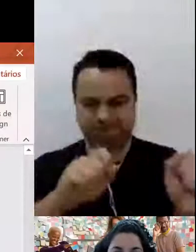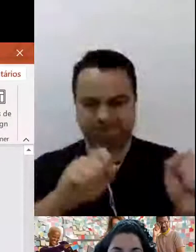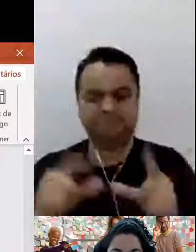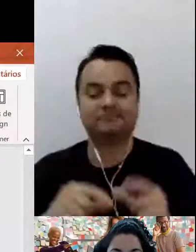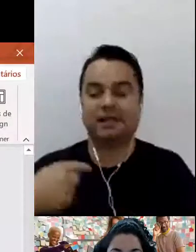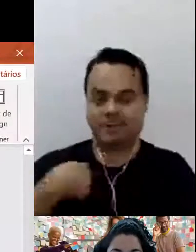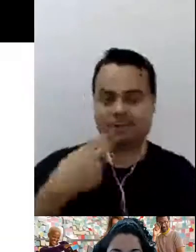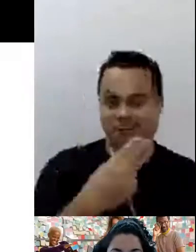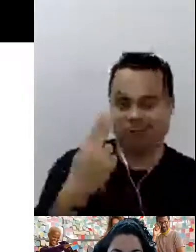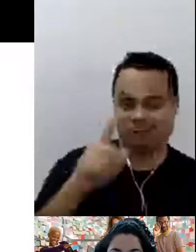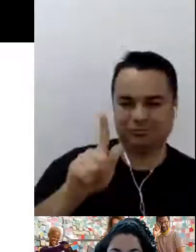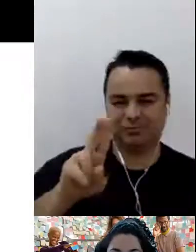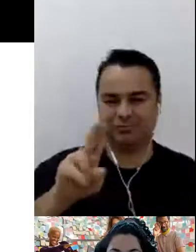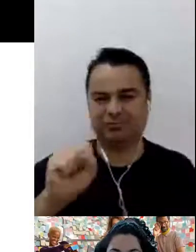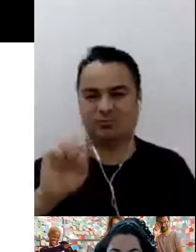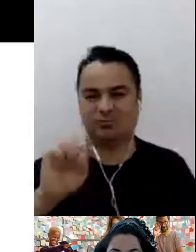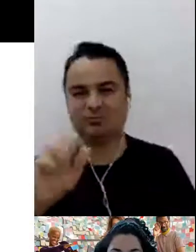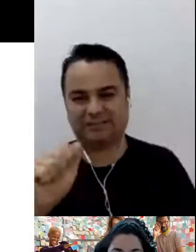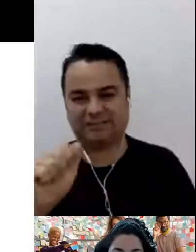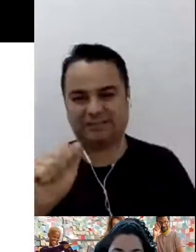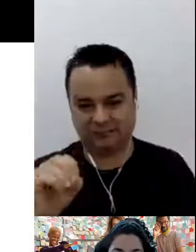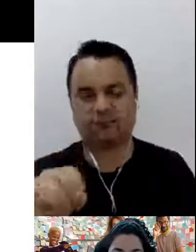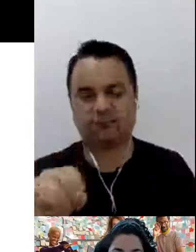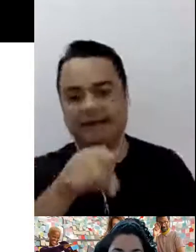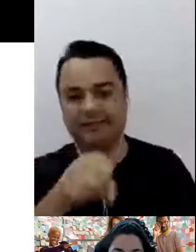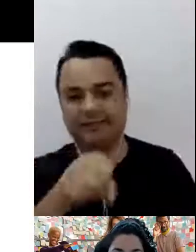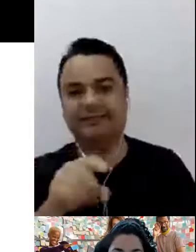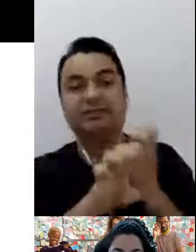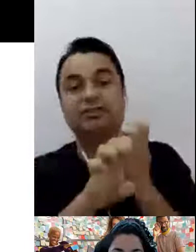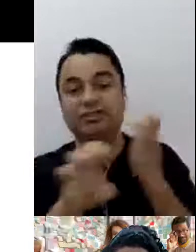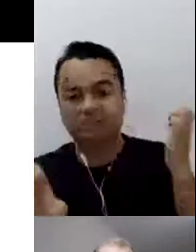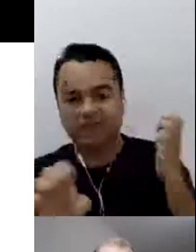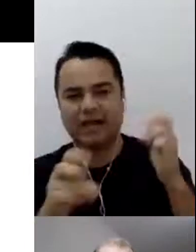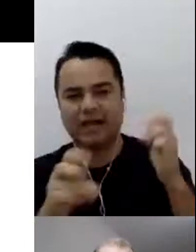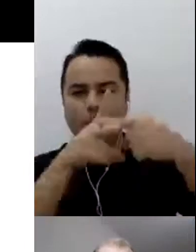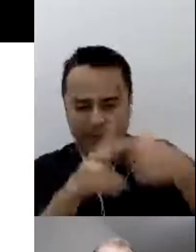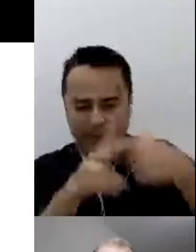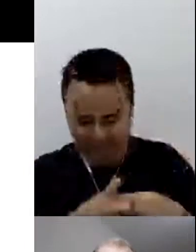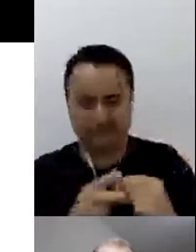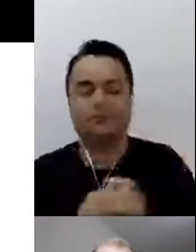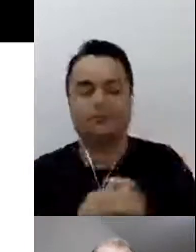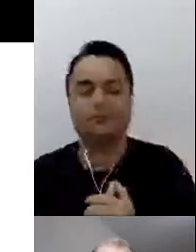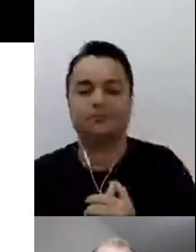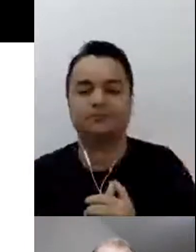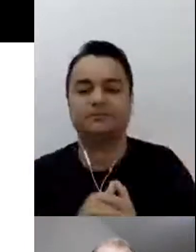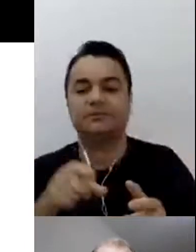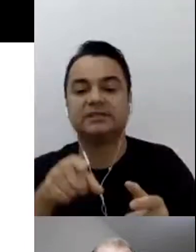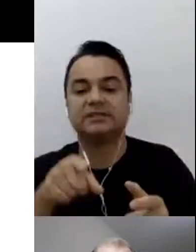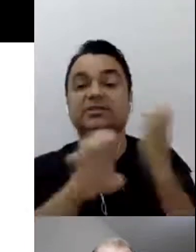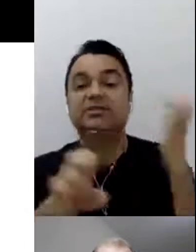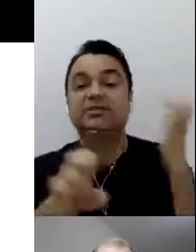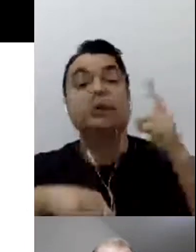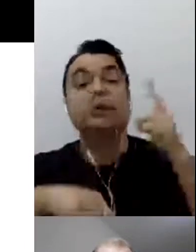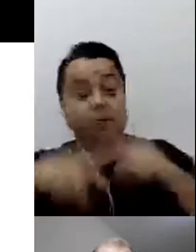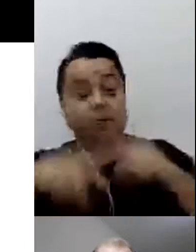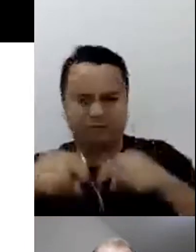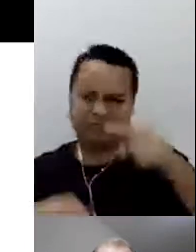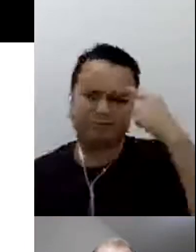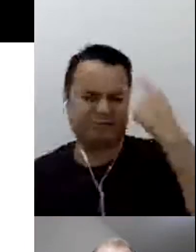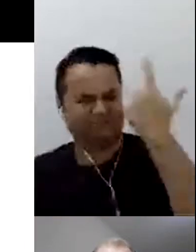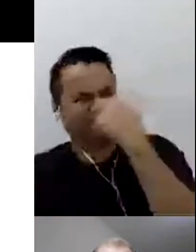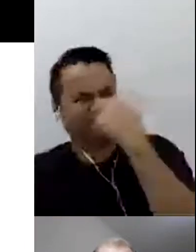sou Gustavo, né? Eu sou engenheiro mecânico, engenheiro de produtos na Bosch, e vocês devem estar pensando, cara,